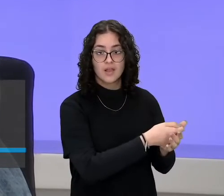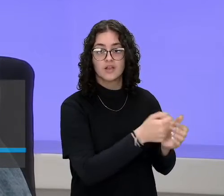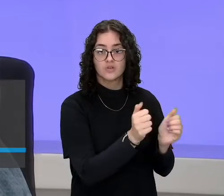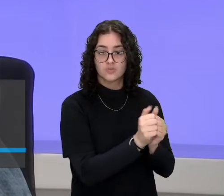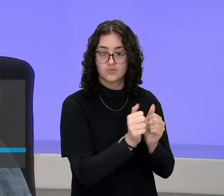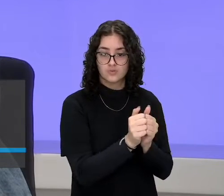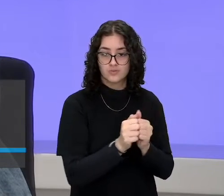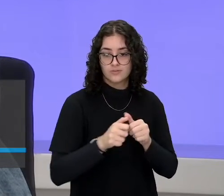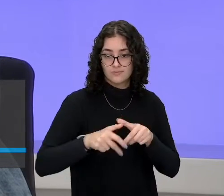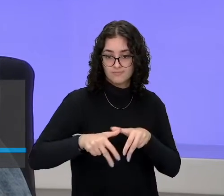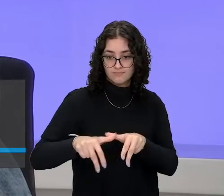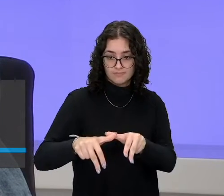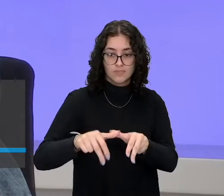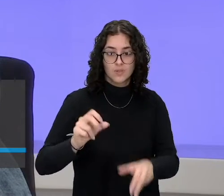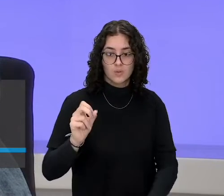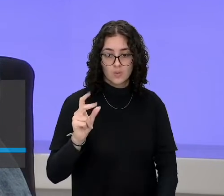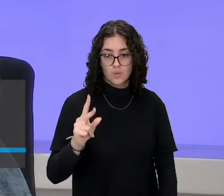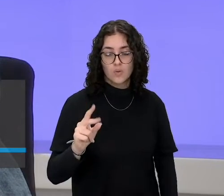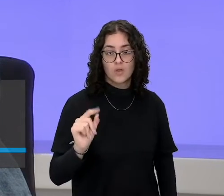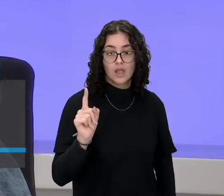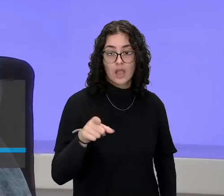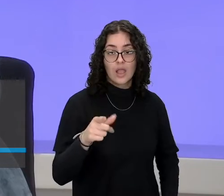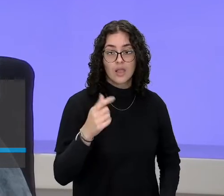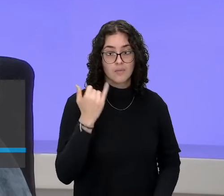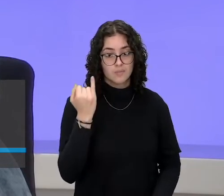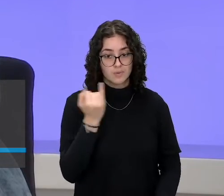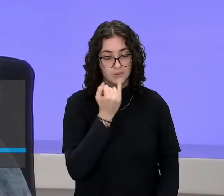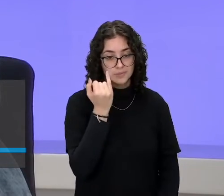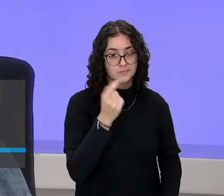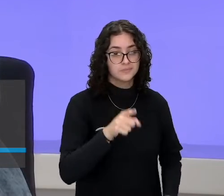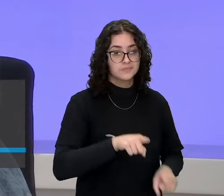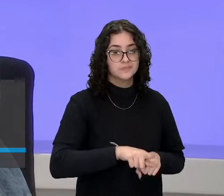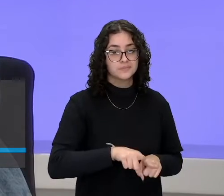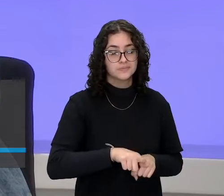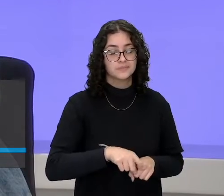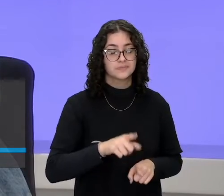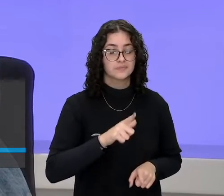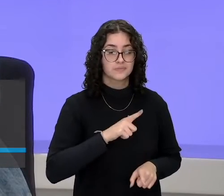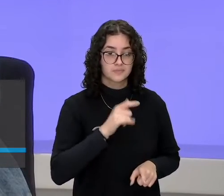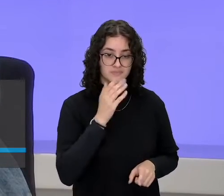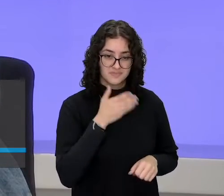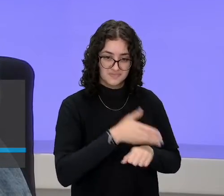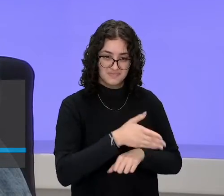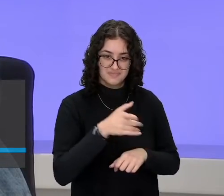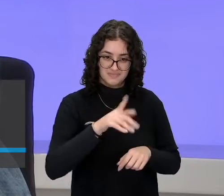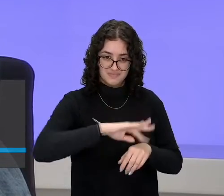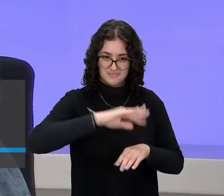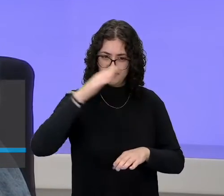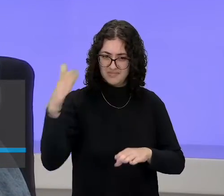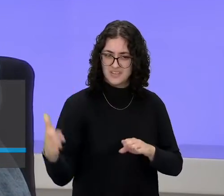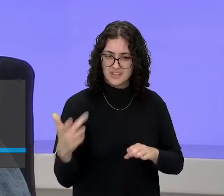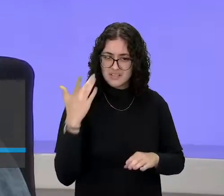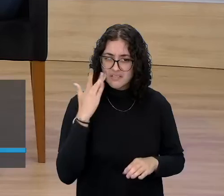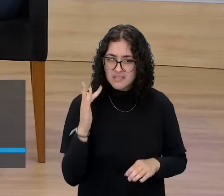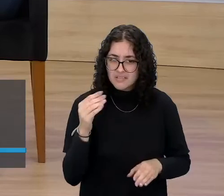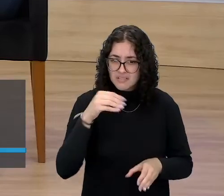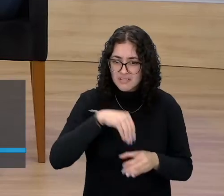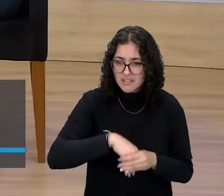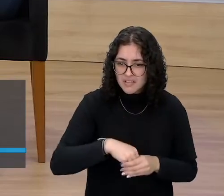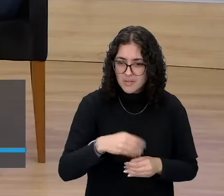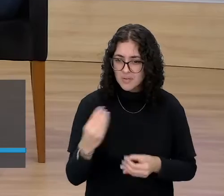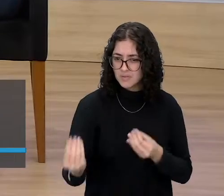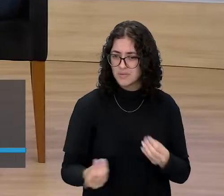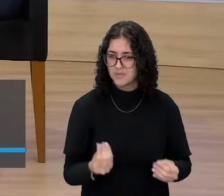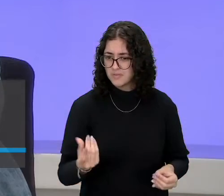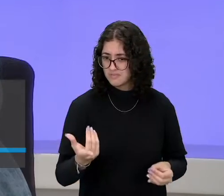isso é importante também ter essa informação. E claro, né, gente, vai entrar numa caverna sem você saber o que tem e qual é o caminho,